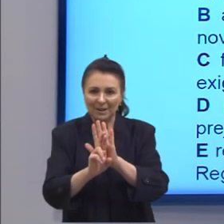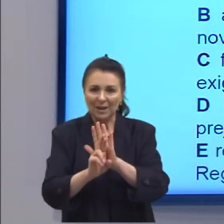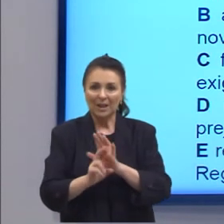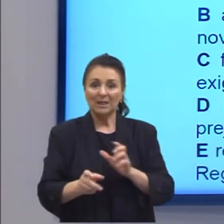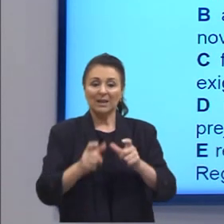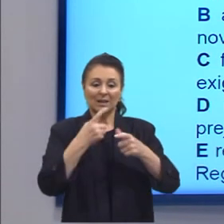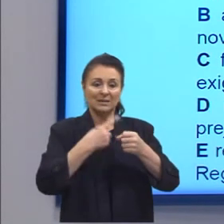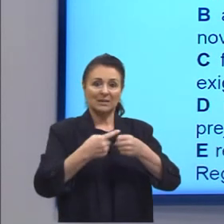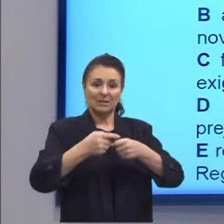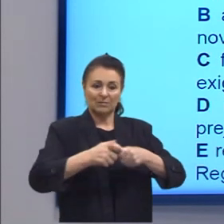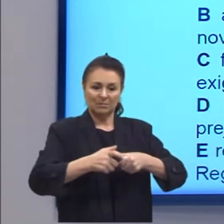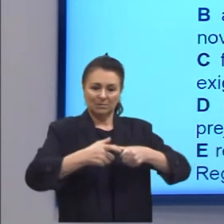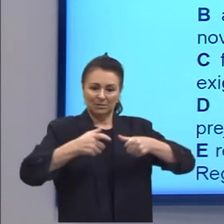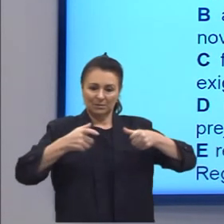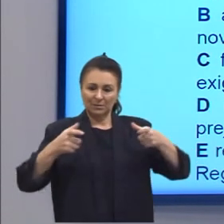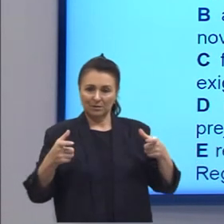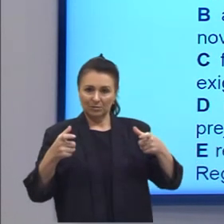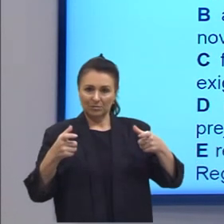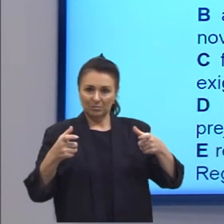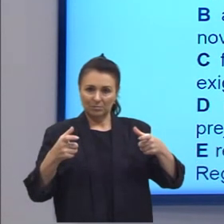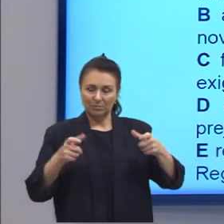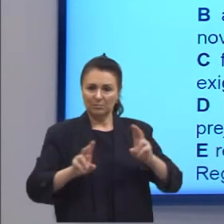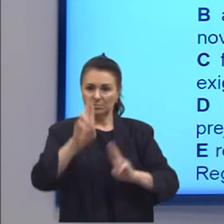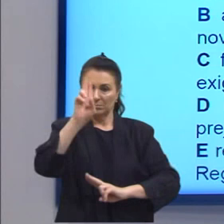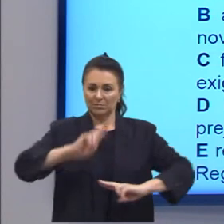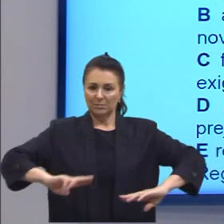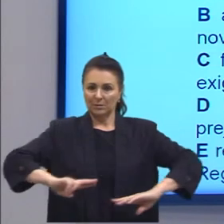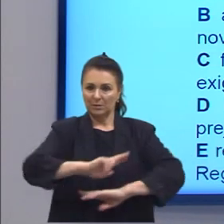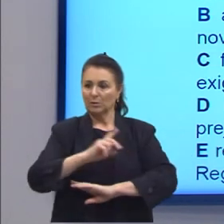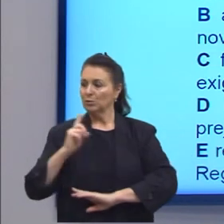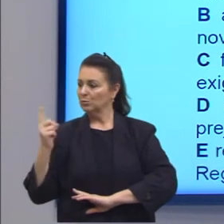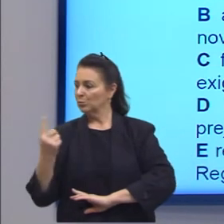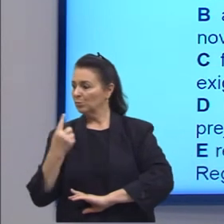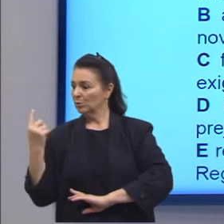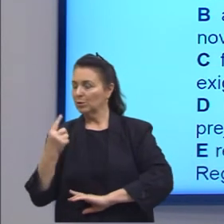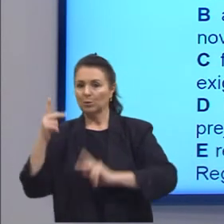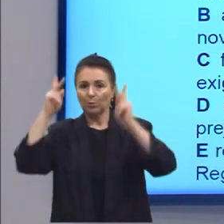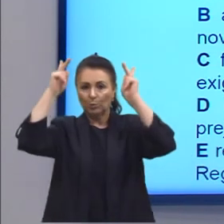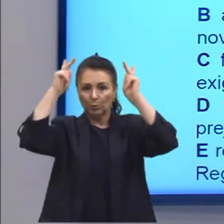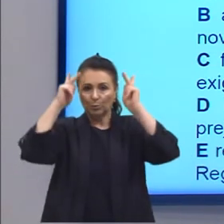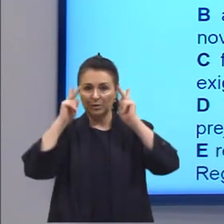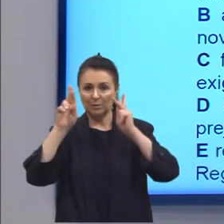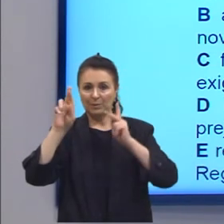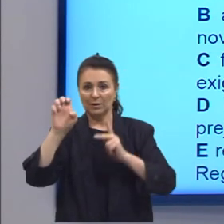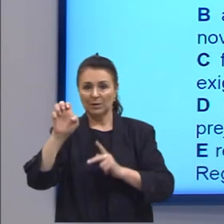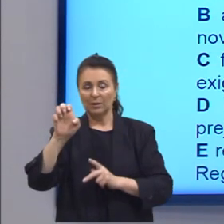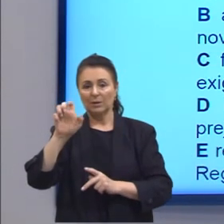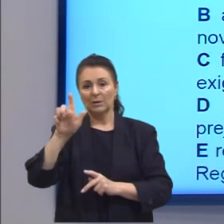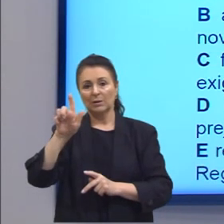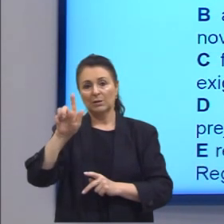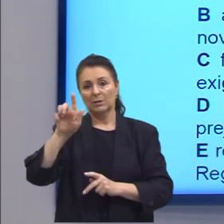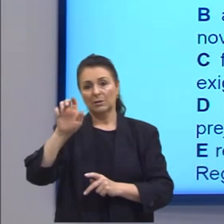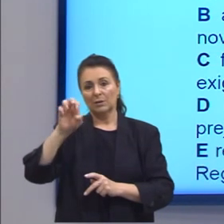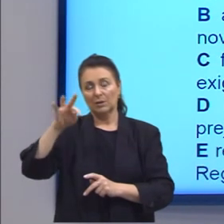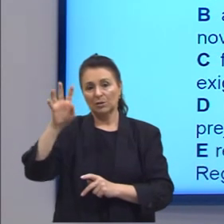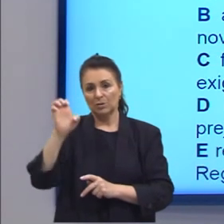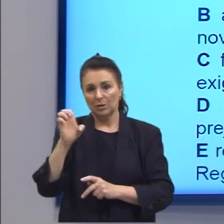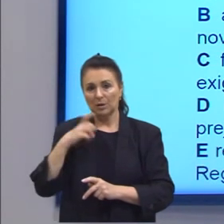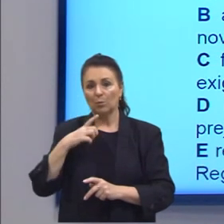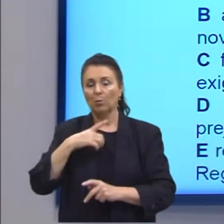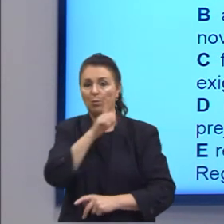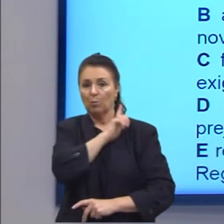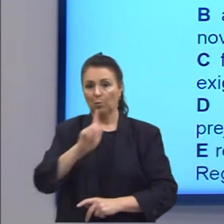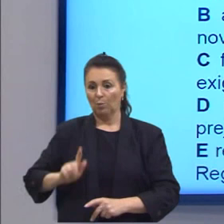metropolitanas isolando politicamente o príncipe Regente instalando um governo conservador para